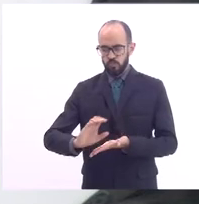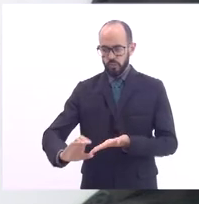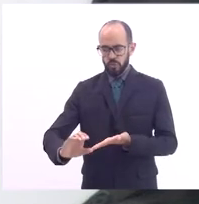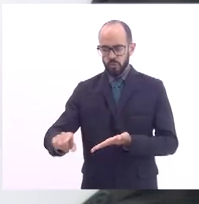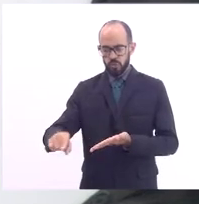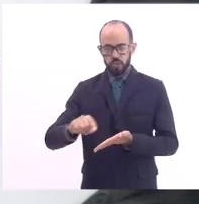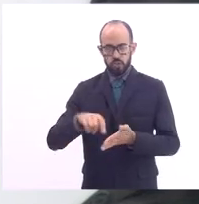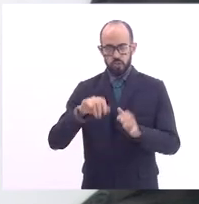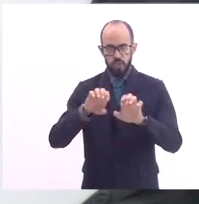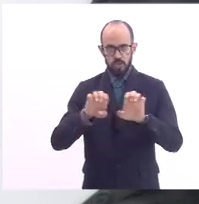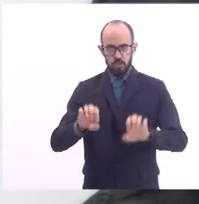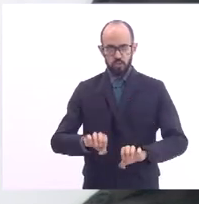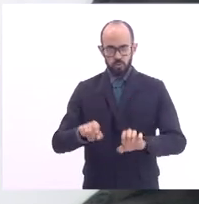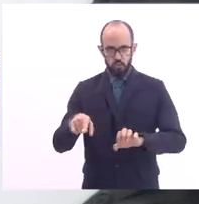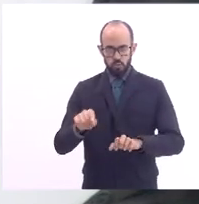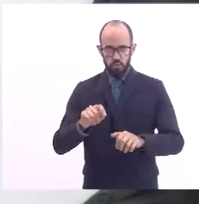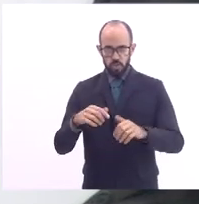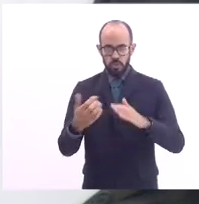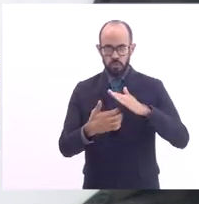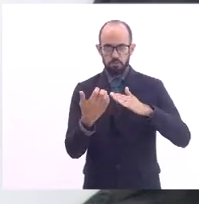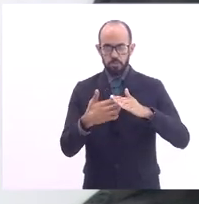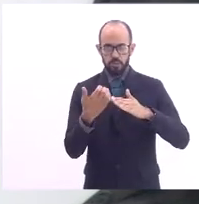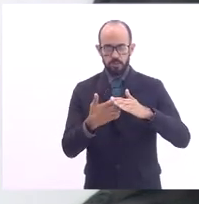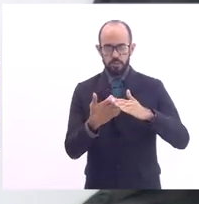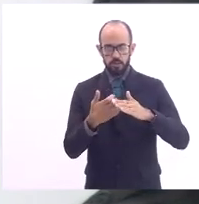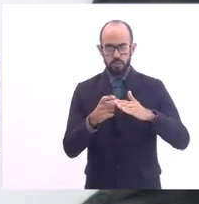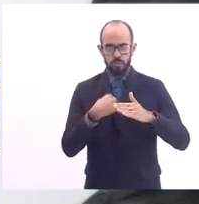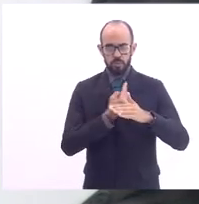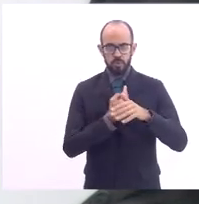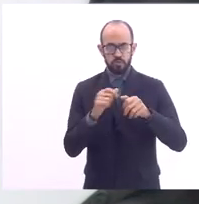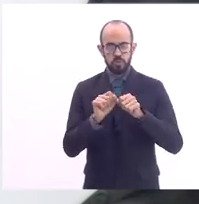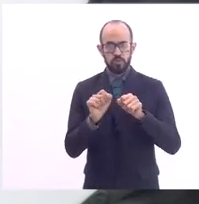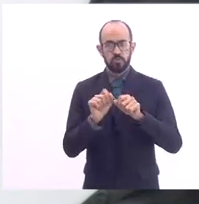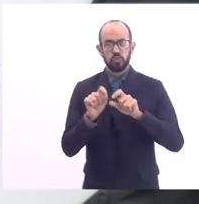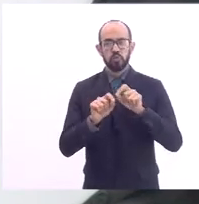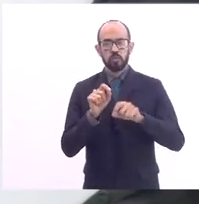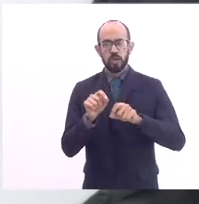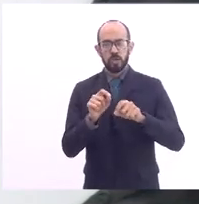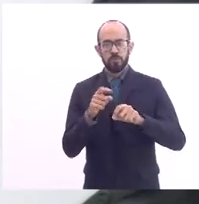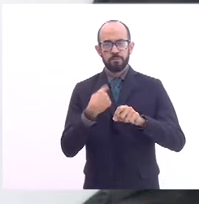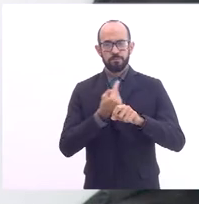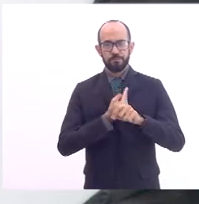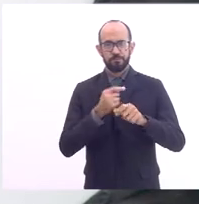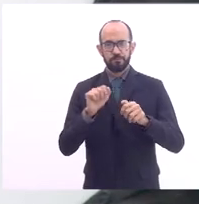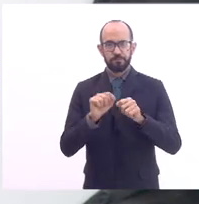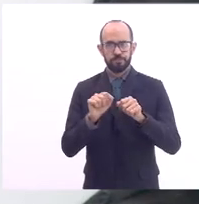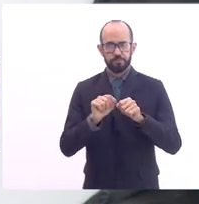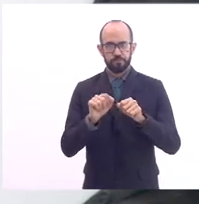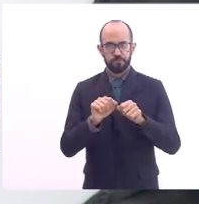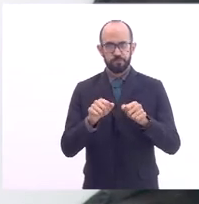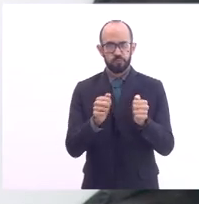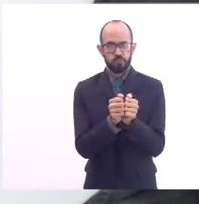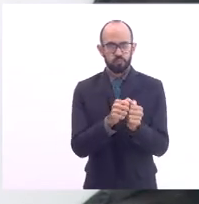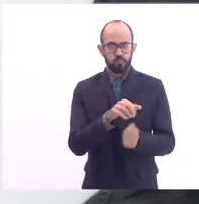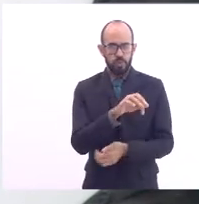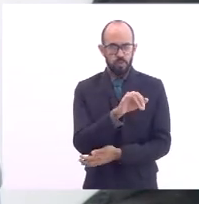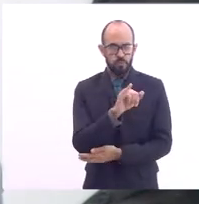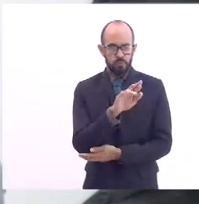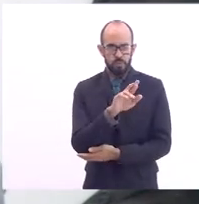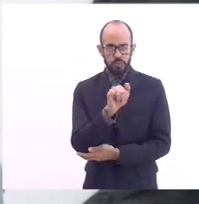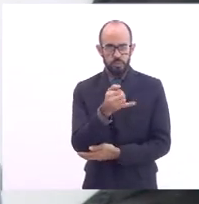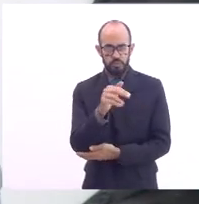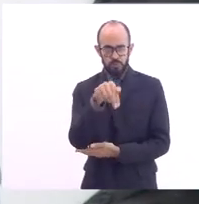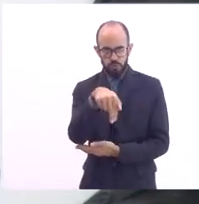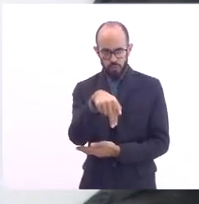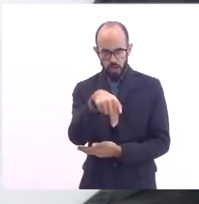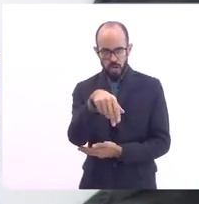de infraestrutura, nós fizemos o seguinte, nós estamos acionando, através da Fiejan, esses